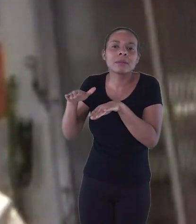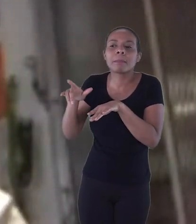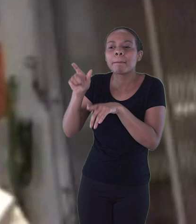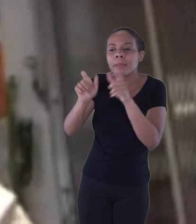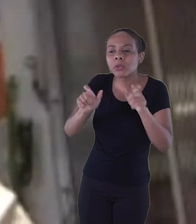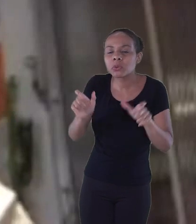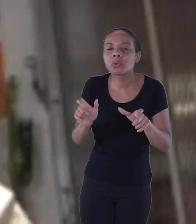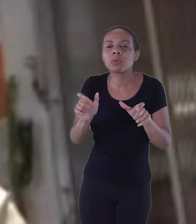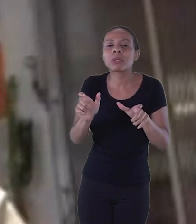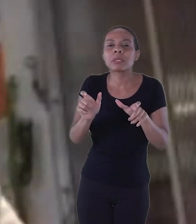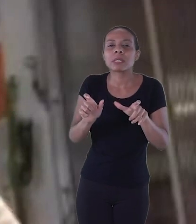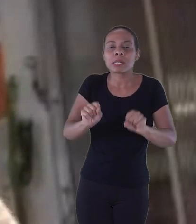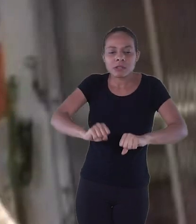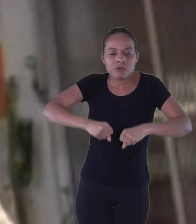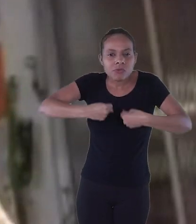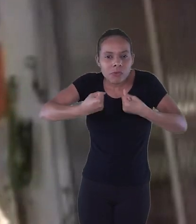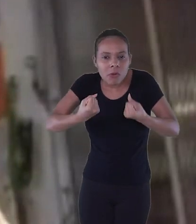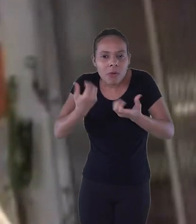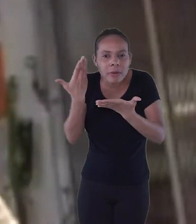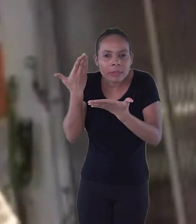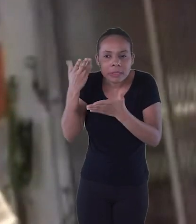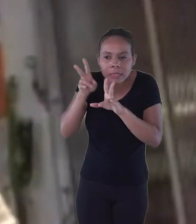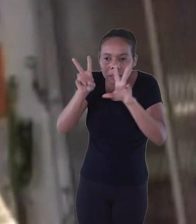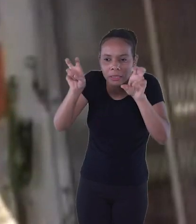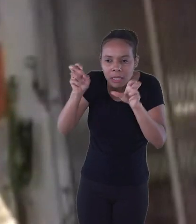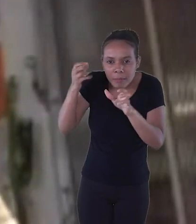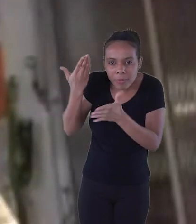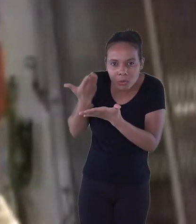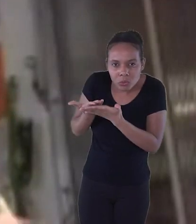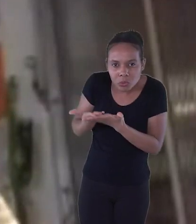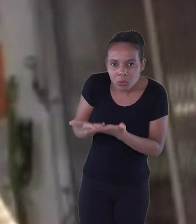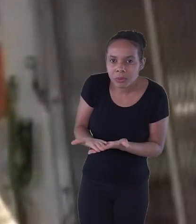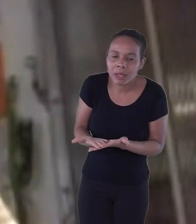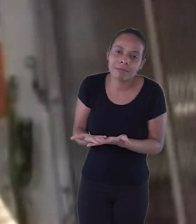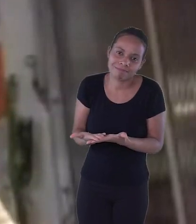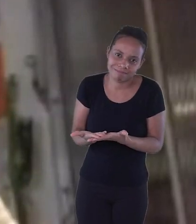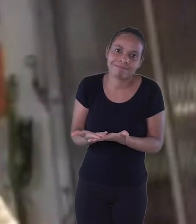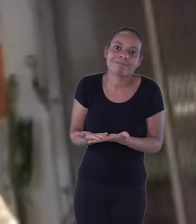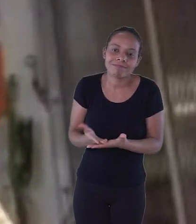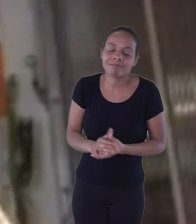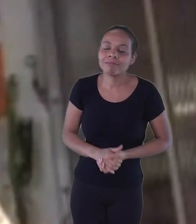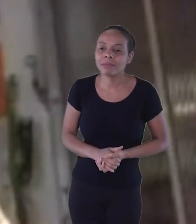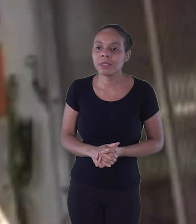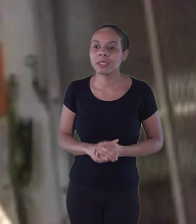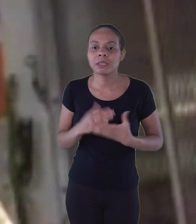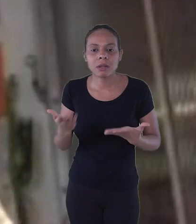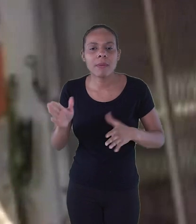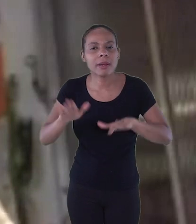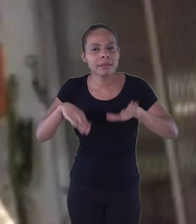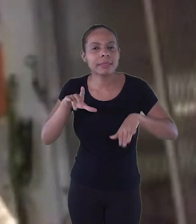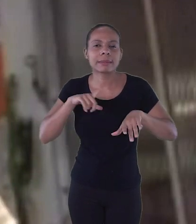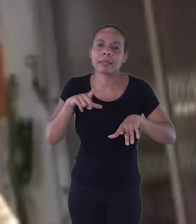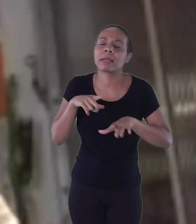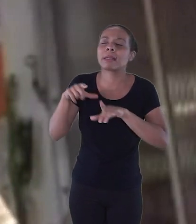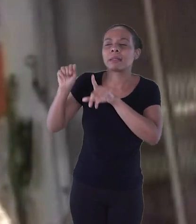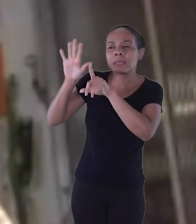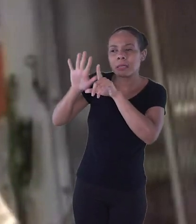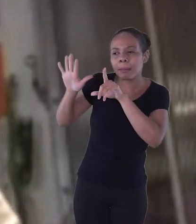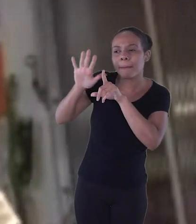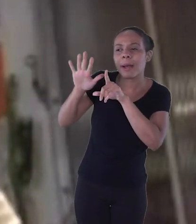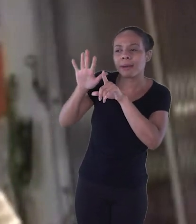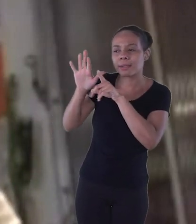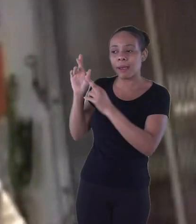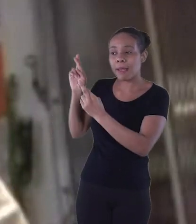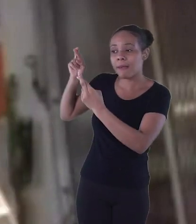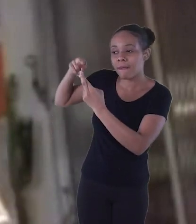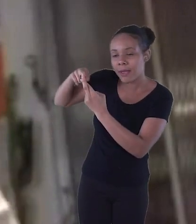esses temas e essas personalidades. Então, mesmo as que já têm imagem atribuída ou imagem que